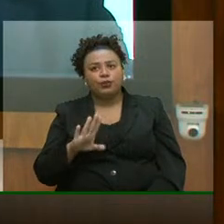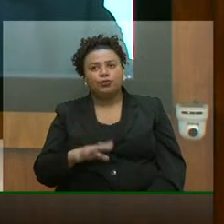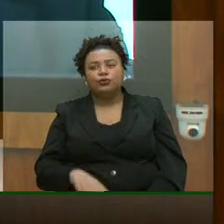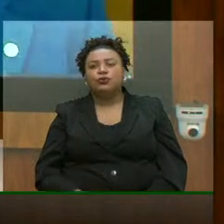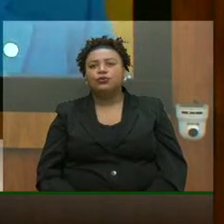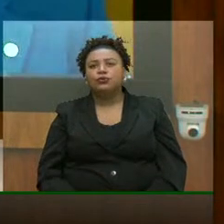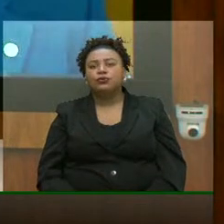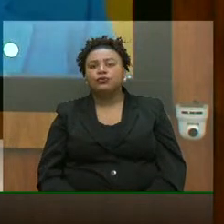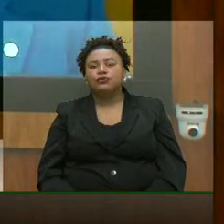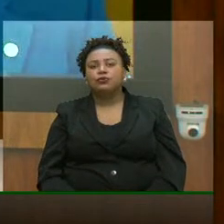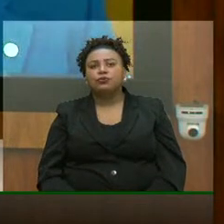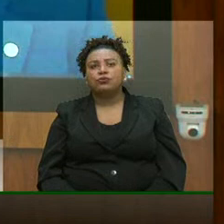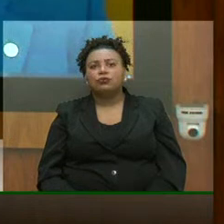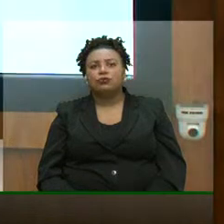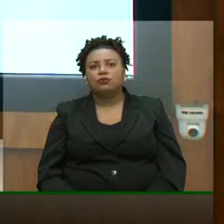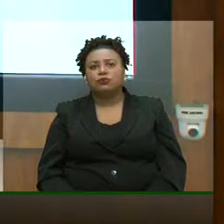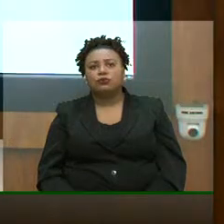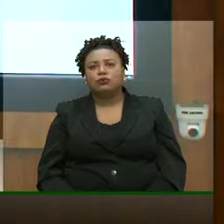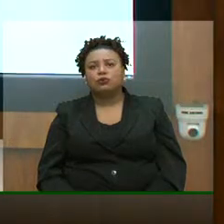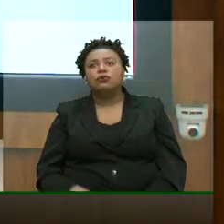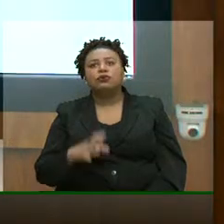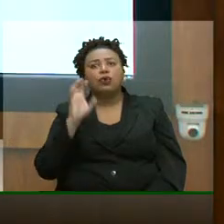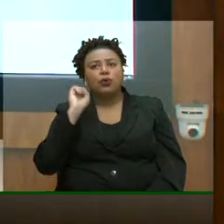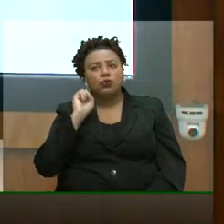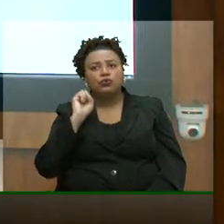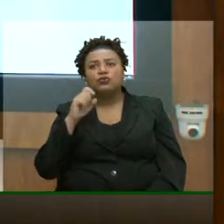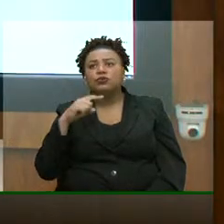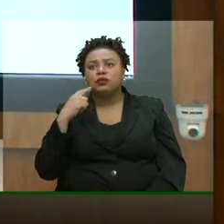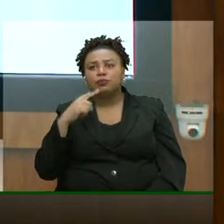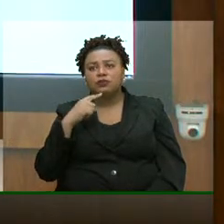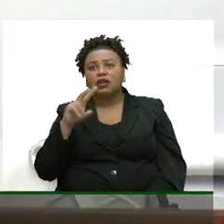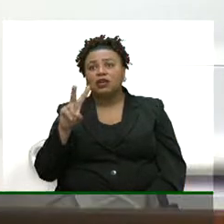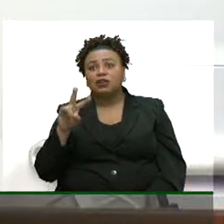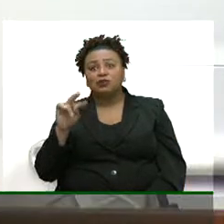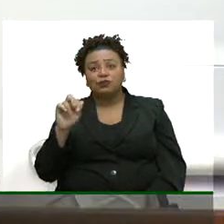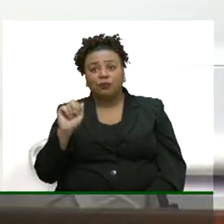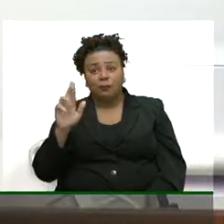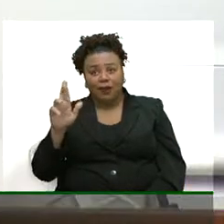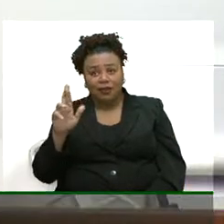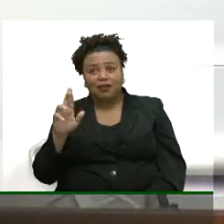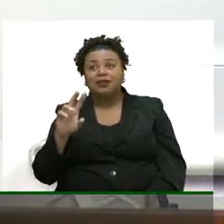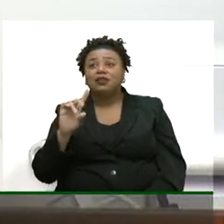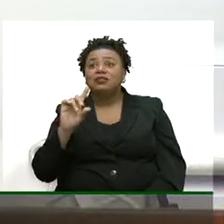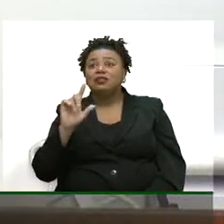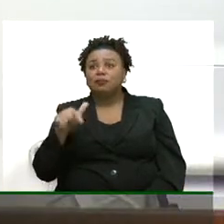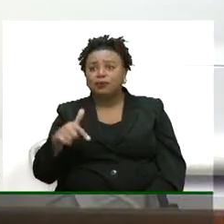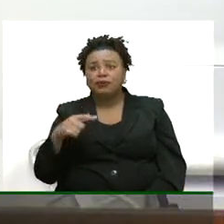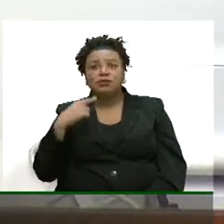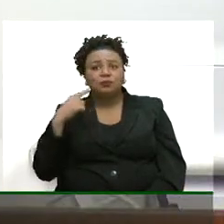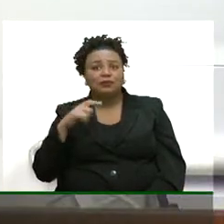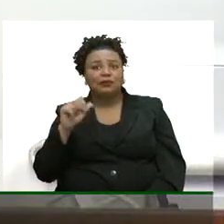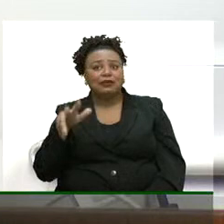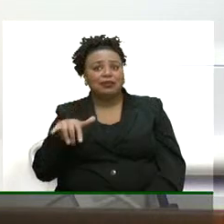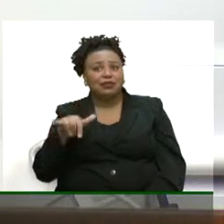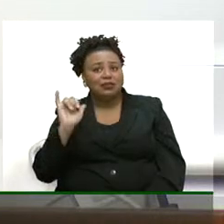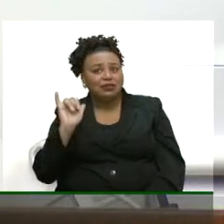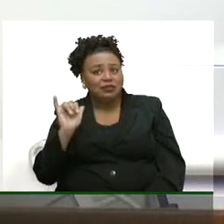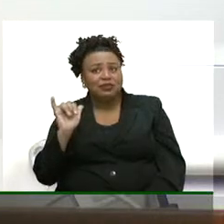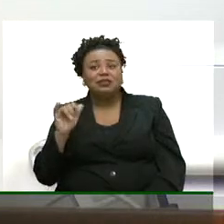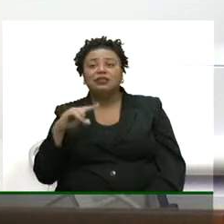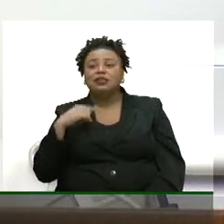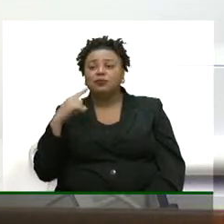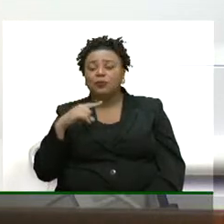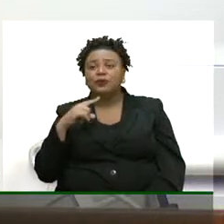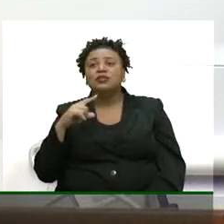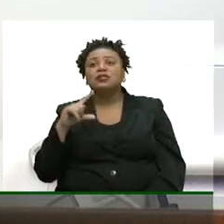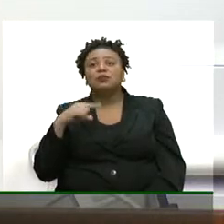Melo, questão de ordem. Ouço o deputado Vilmar Zanquinho, a questão de ordem. Posteriormente, deputado Anny Ortiz, questão de ordem.